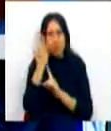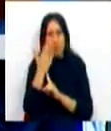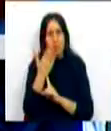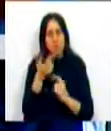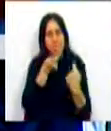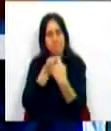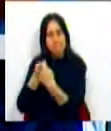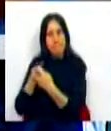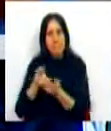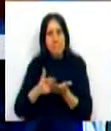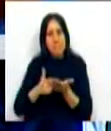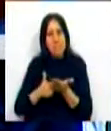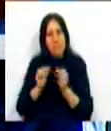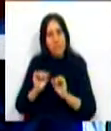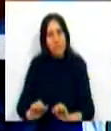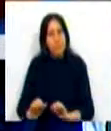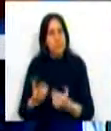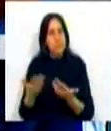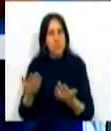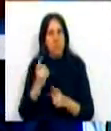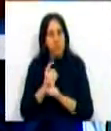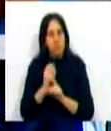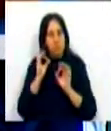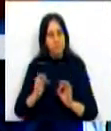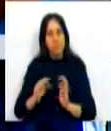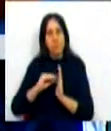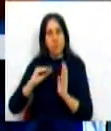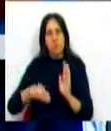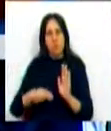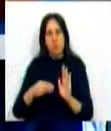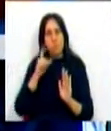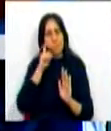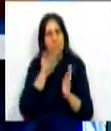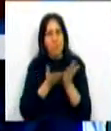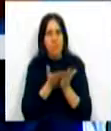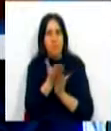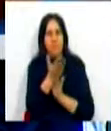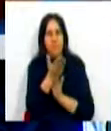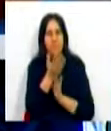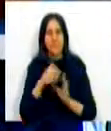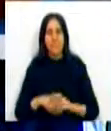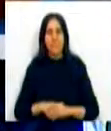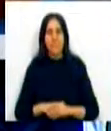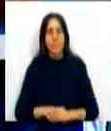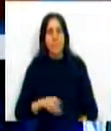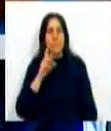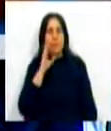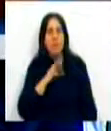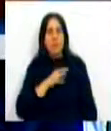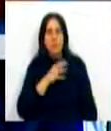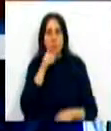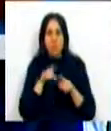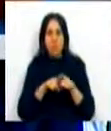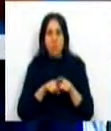resposta às suas necessidades através de contratação estável. Senhora Deputada